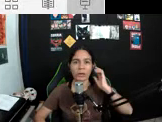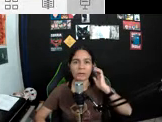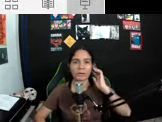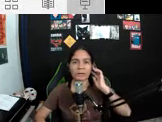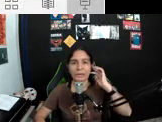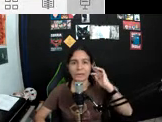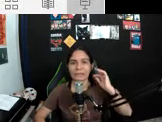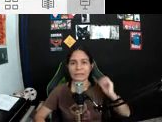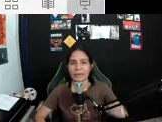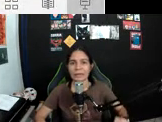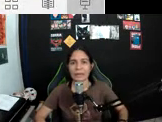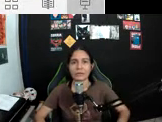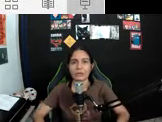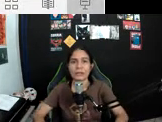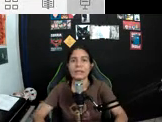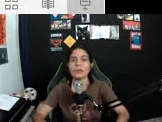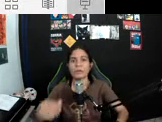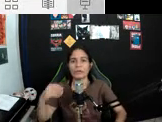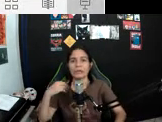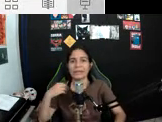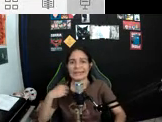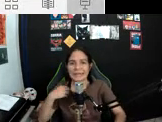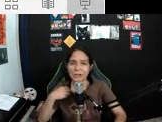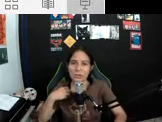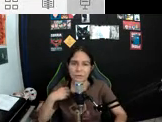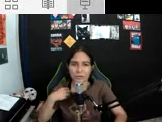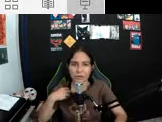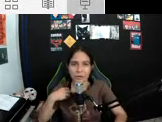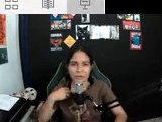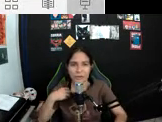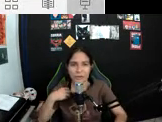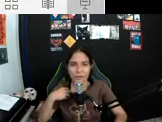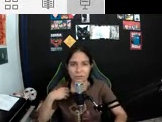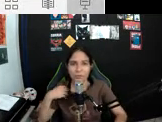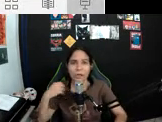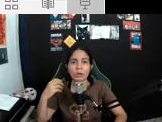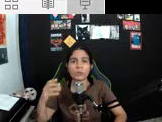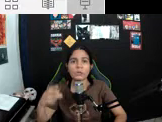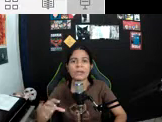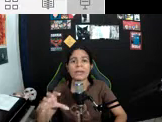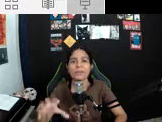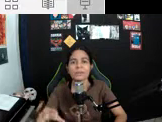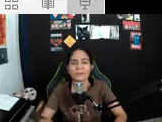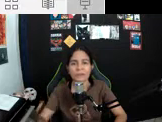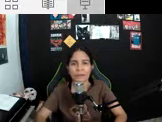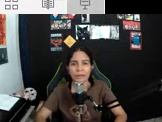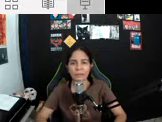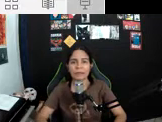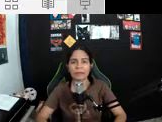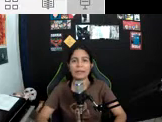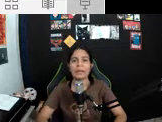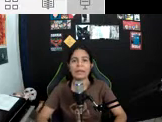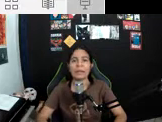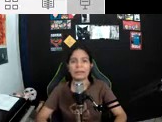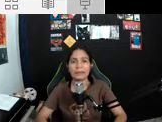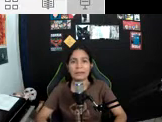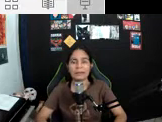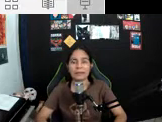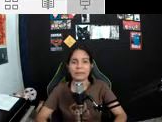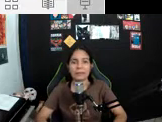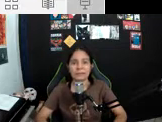que importa mais é a ideologia individual da criatura do que a sociedade,